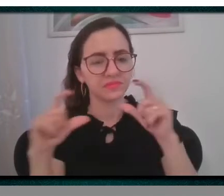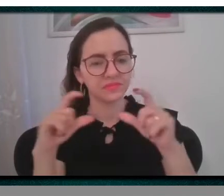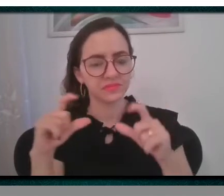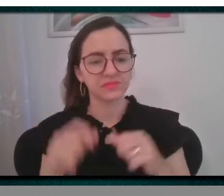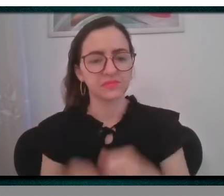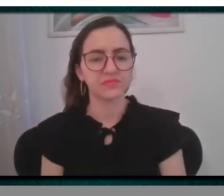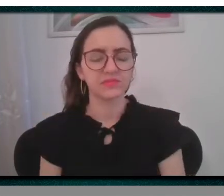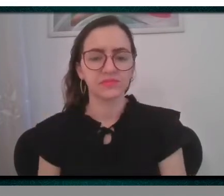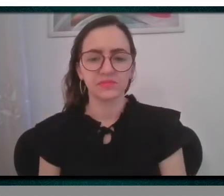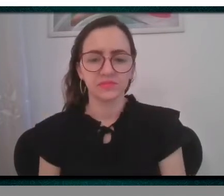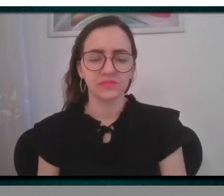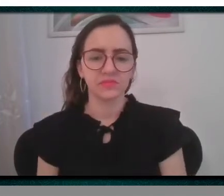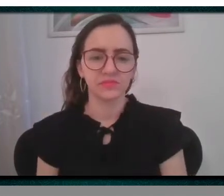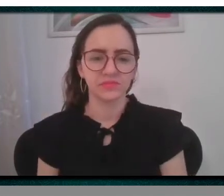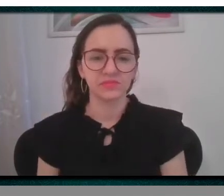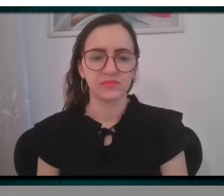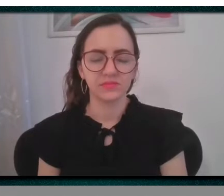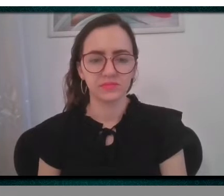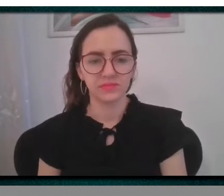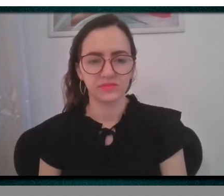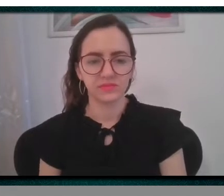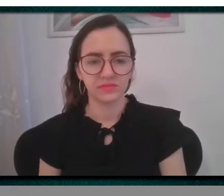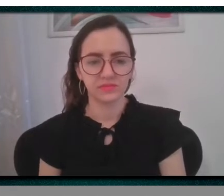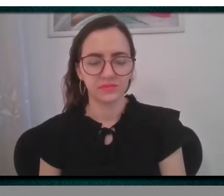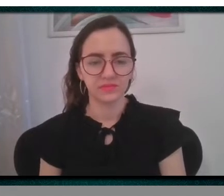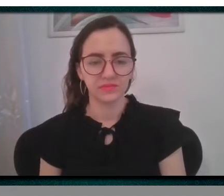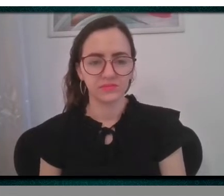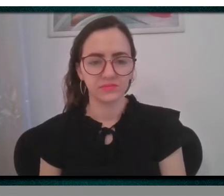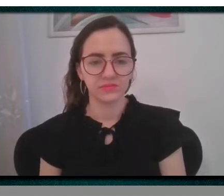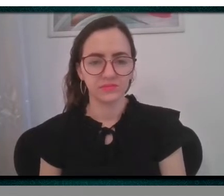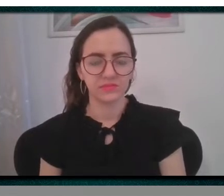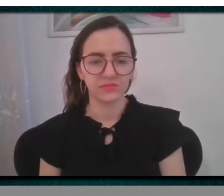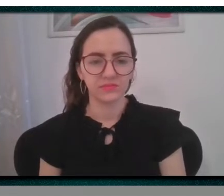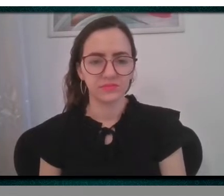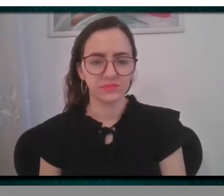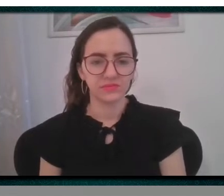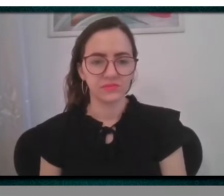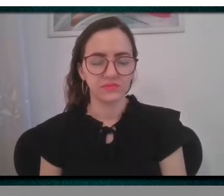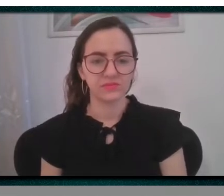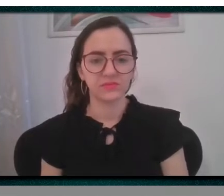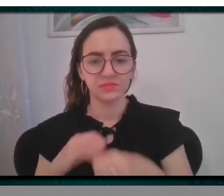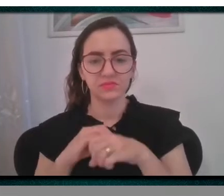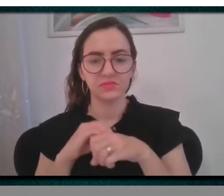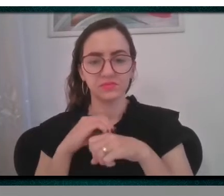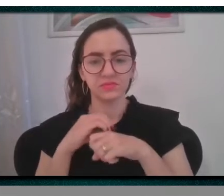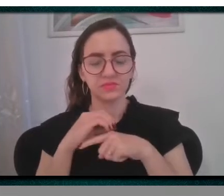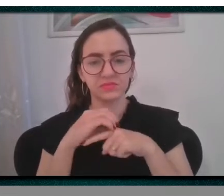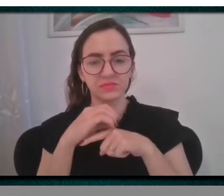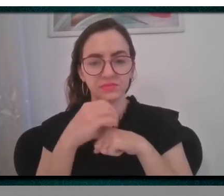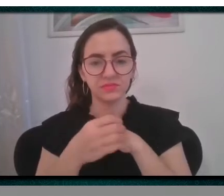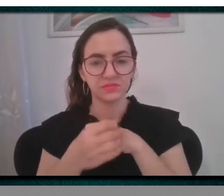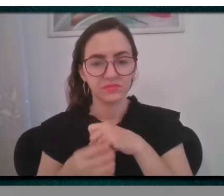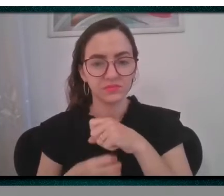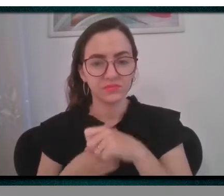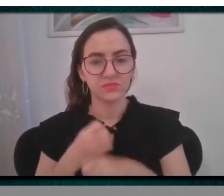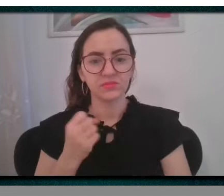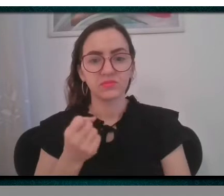representado por essa letra aqui, acho que é a letra alfa, vai ser igual a quantidade de